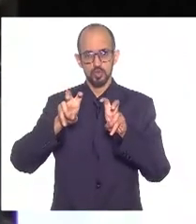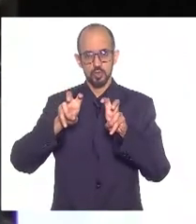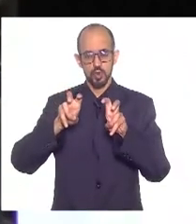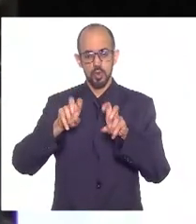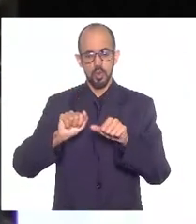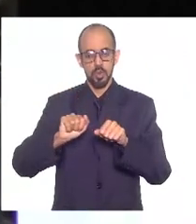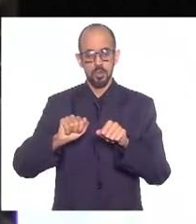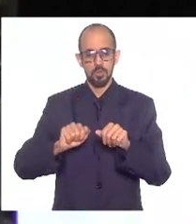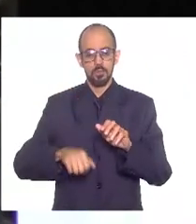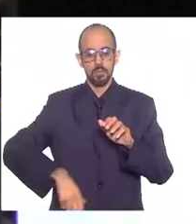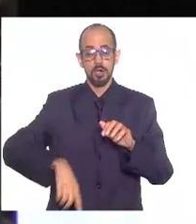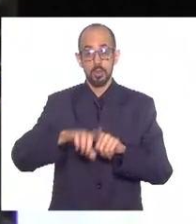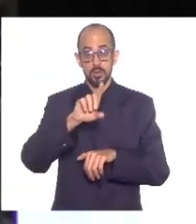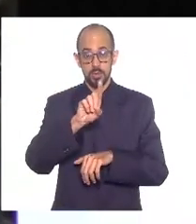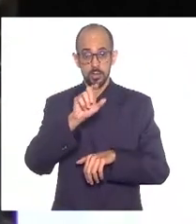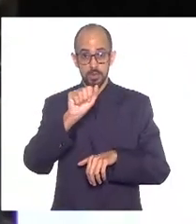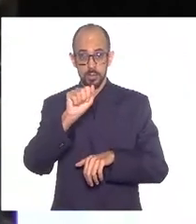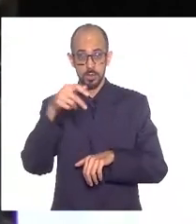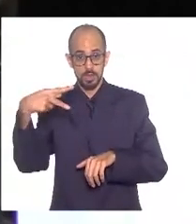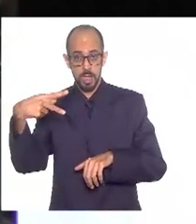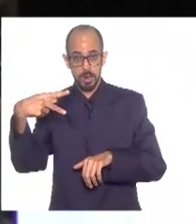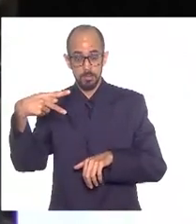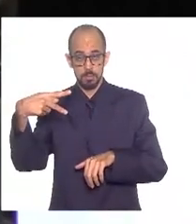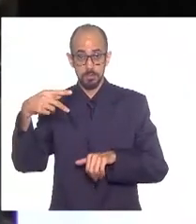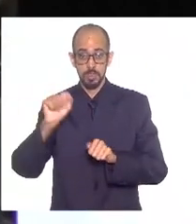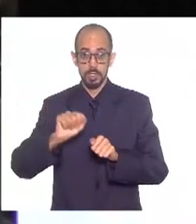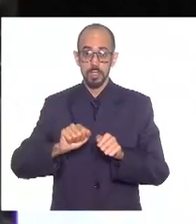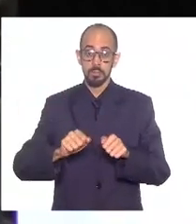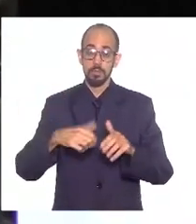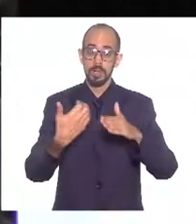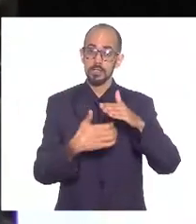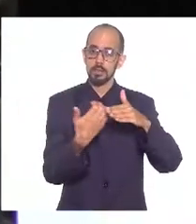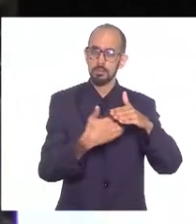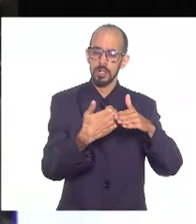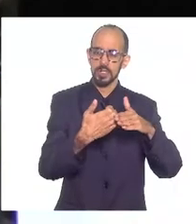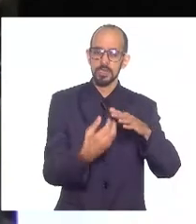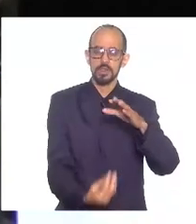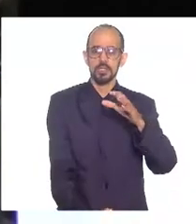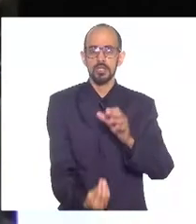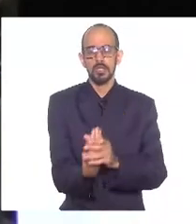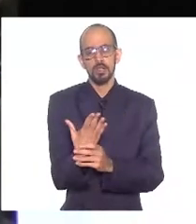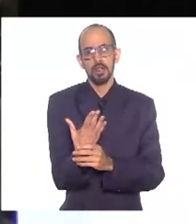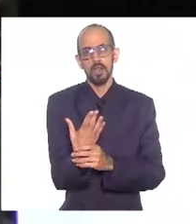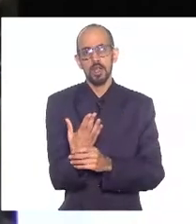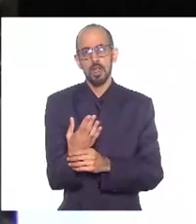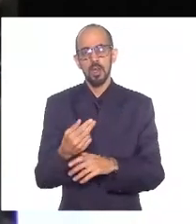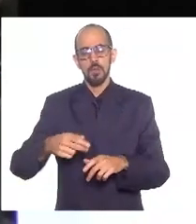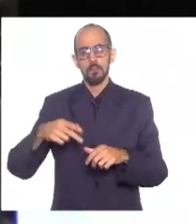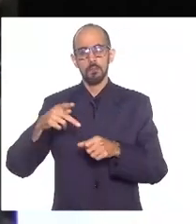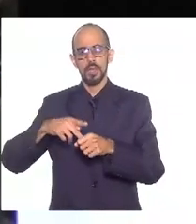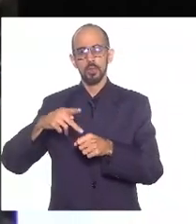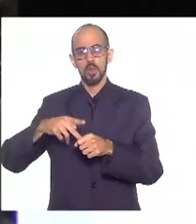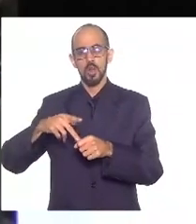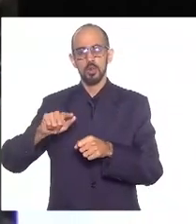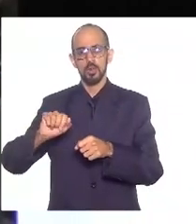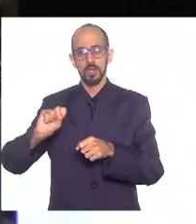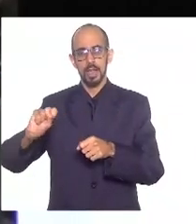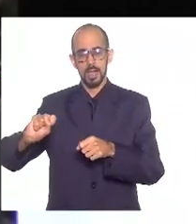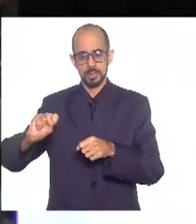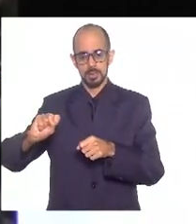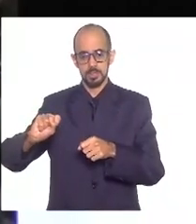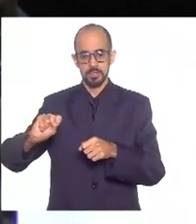no DAP pelas concessionárias sobre os campos produtores de petróleo e gás natural